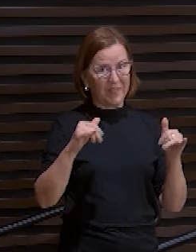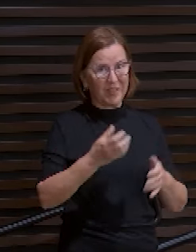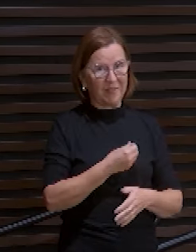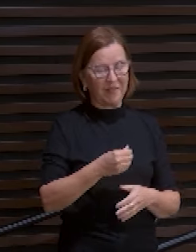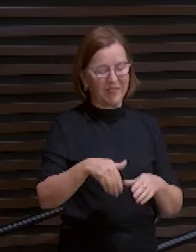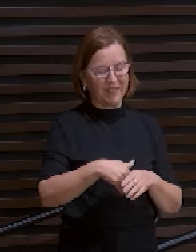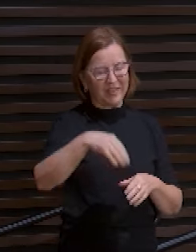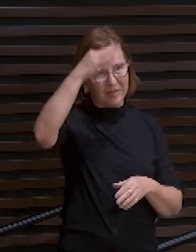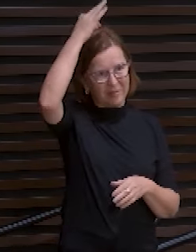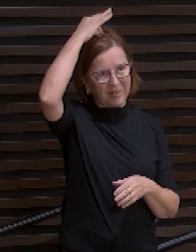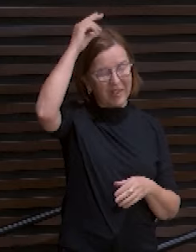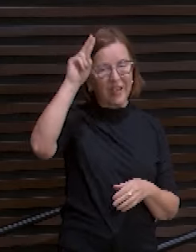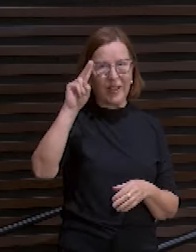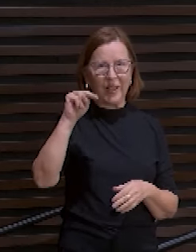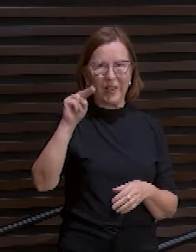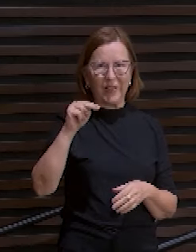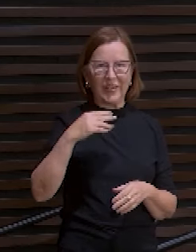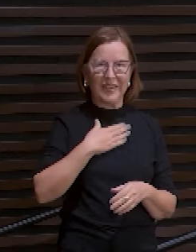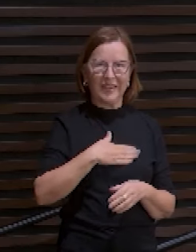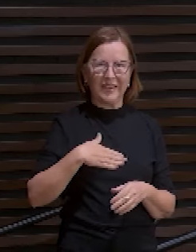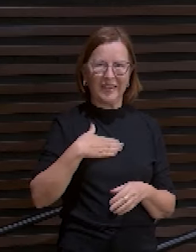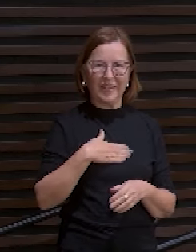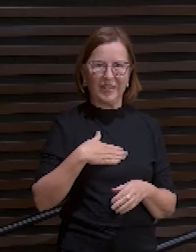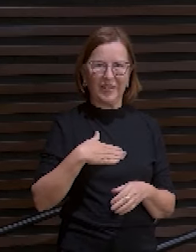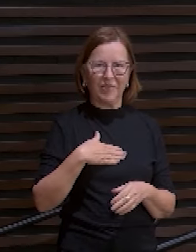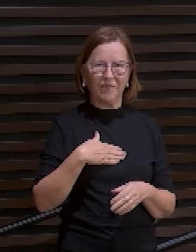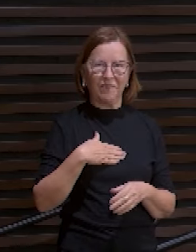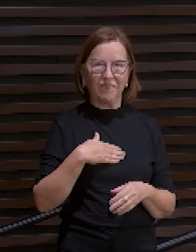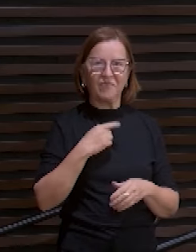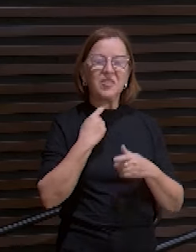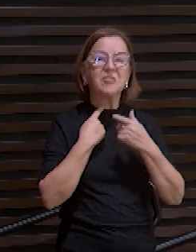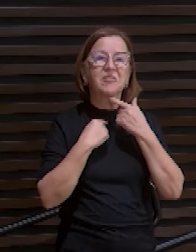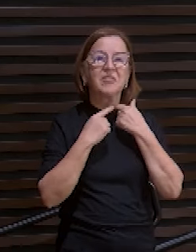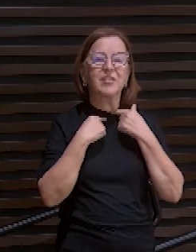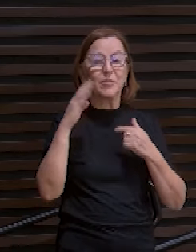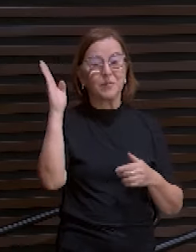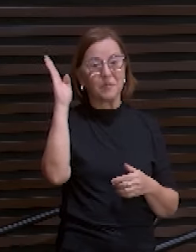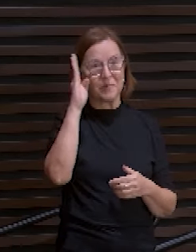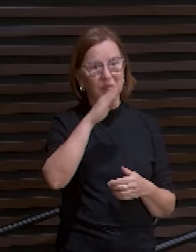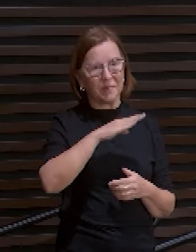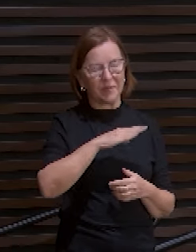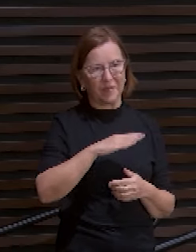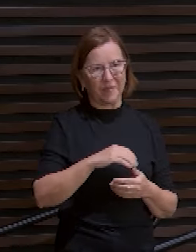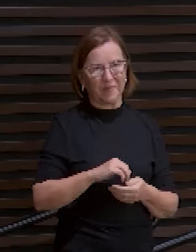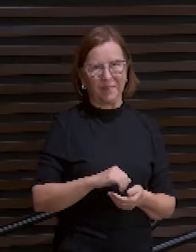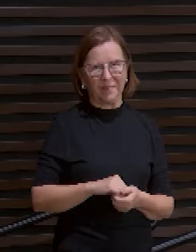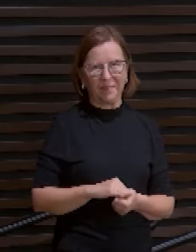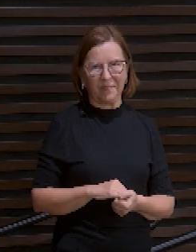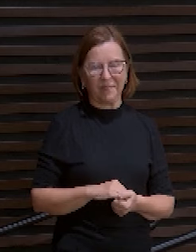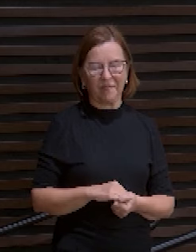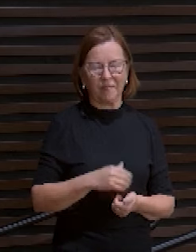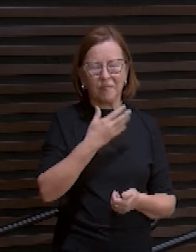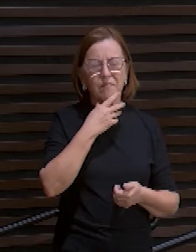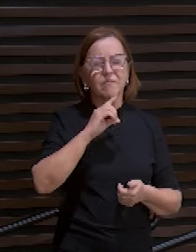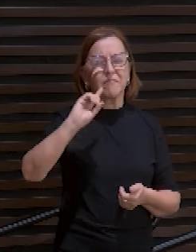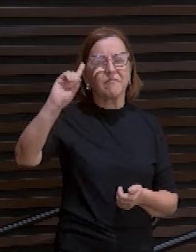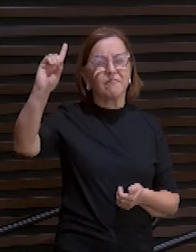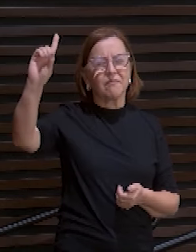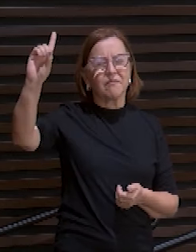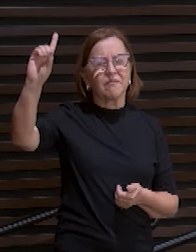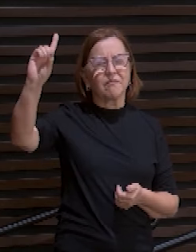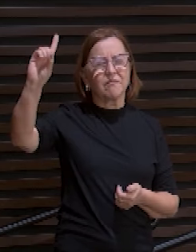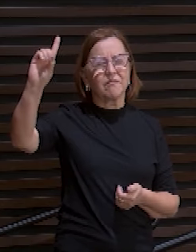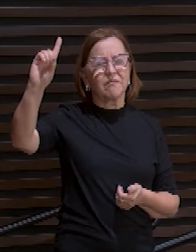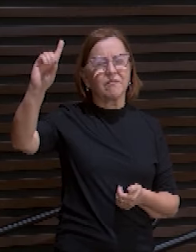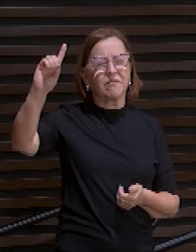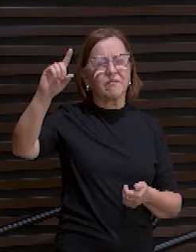espírito jamais satisfareis a concupiscência da Carne pai só